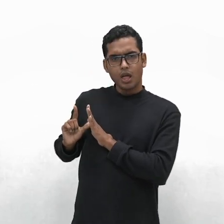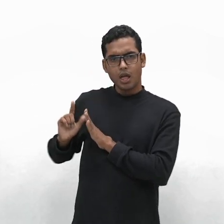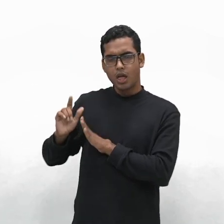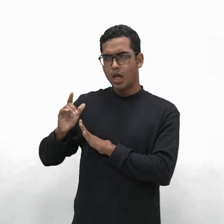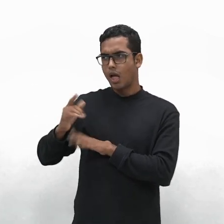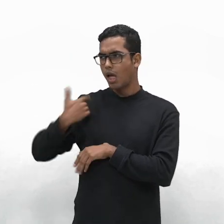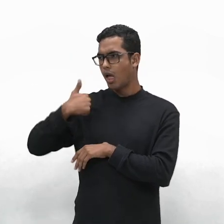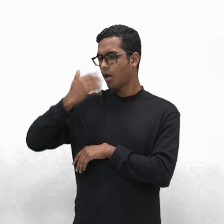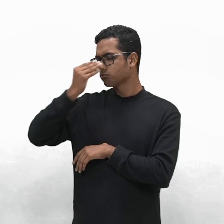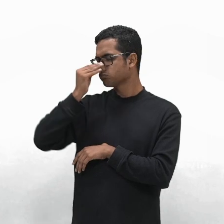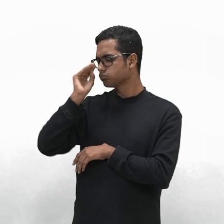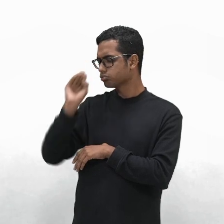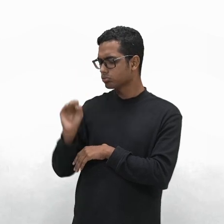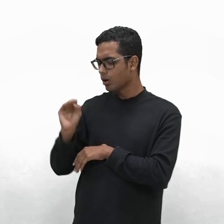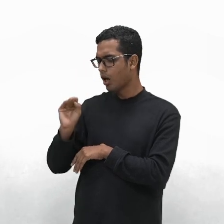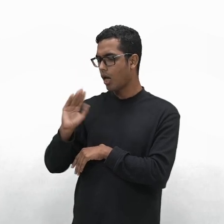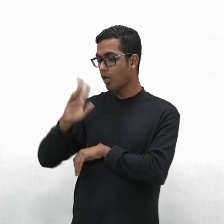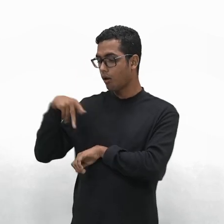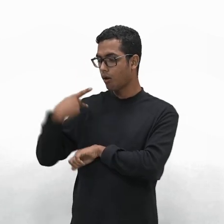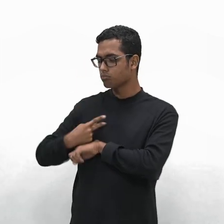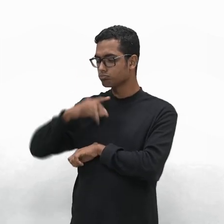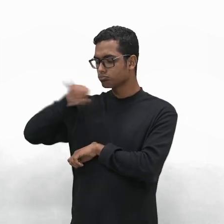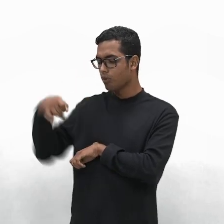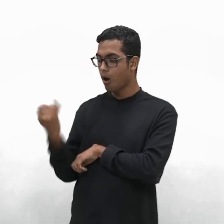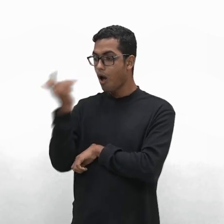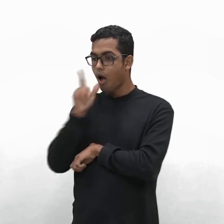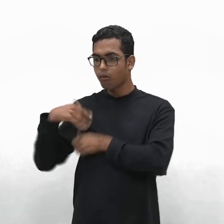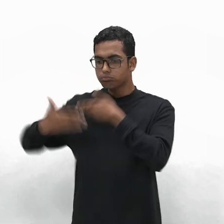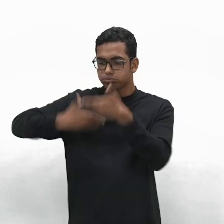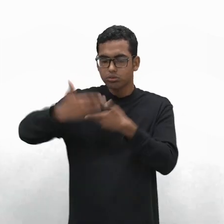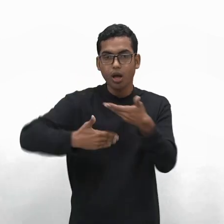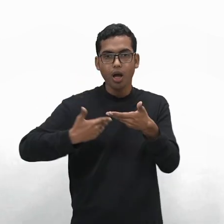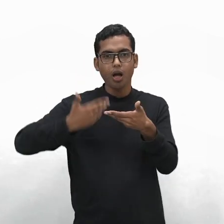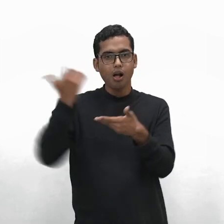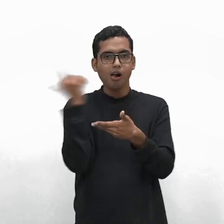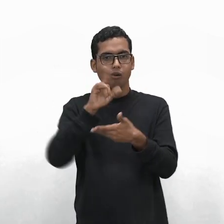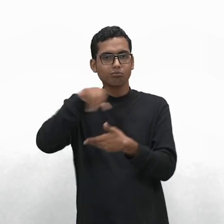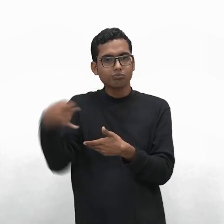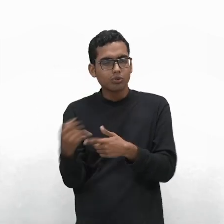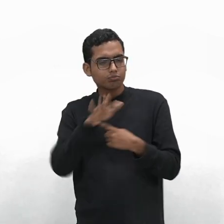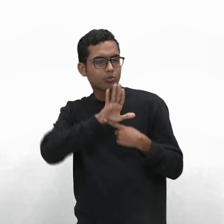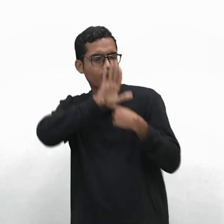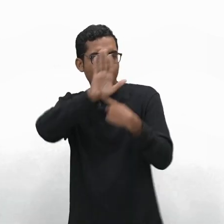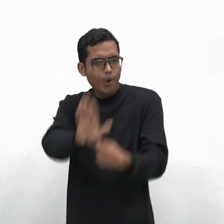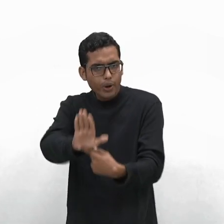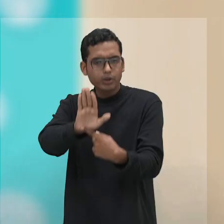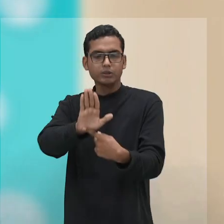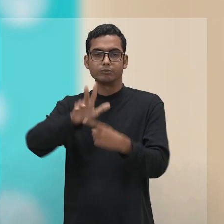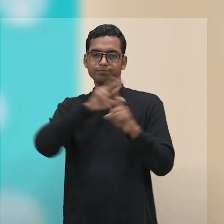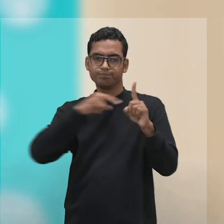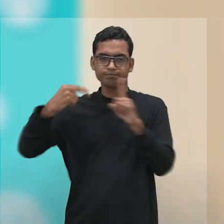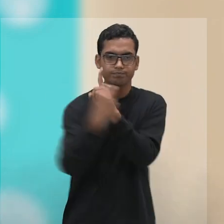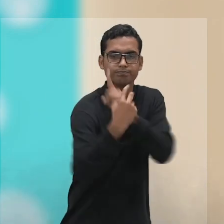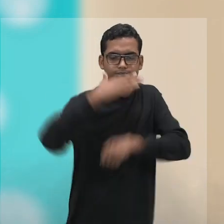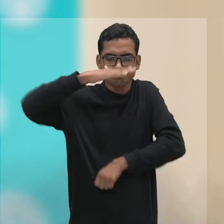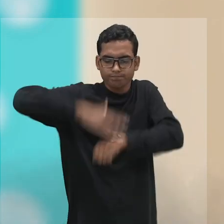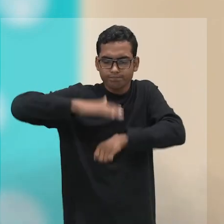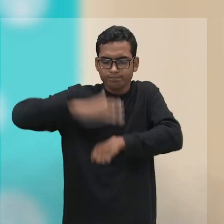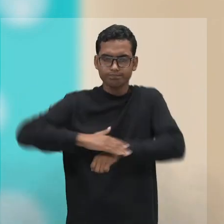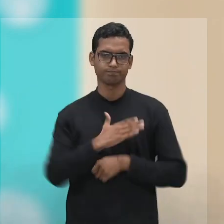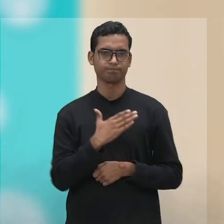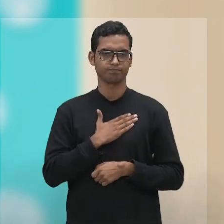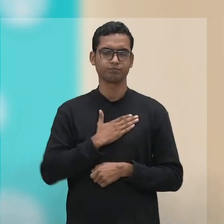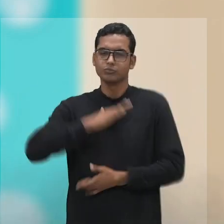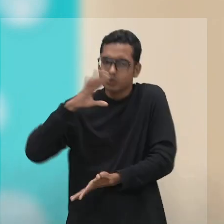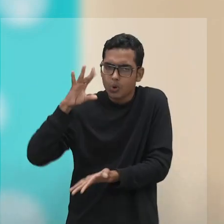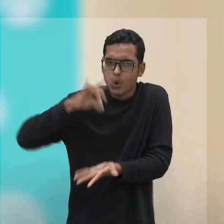negligenciado, né? E aí o que acontece? Eu vou estar trazendo isso de uma forma da minha visão, como eu